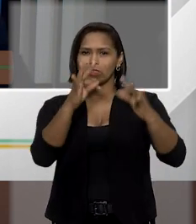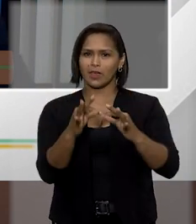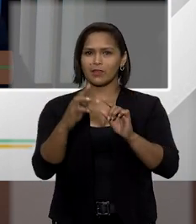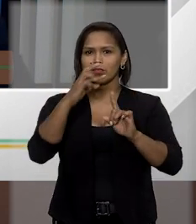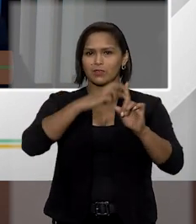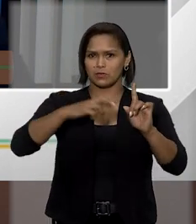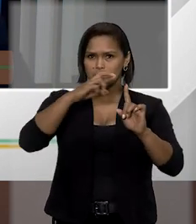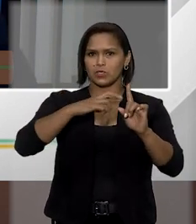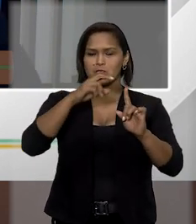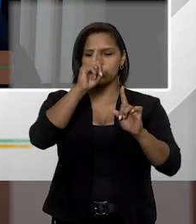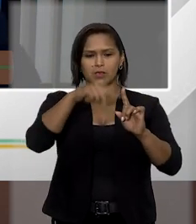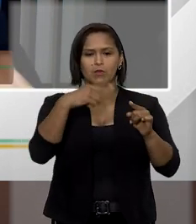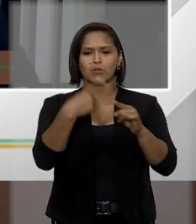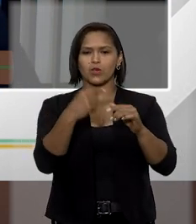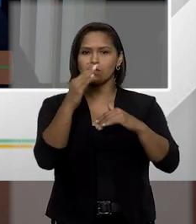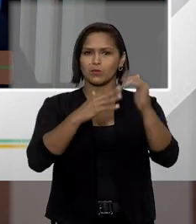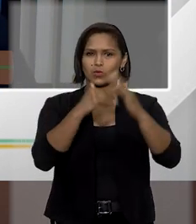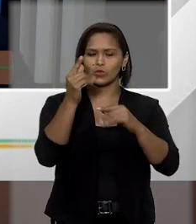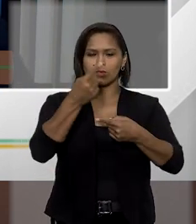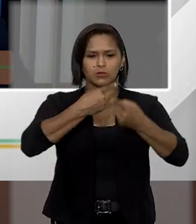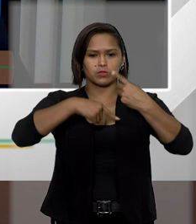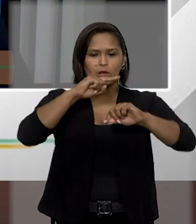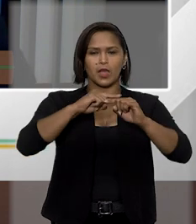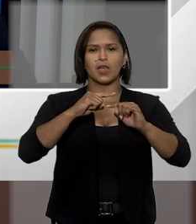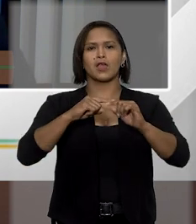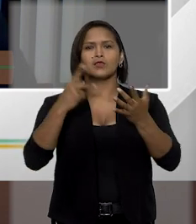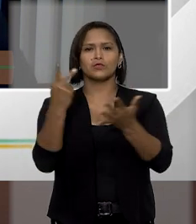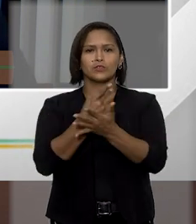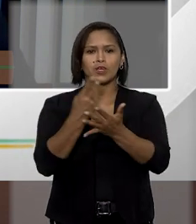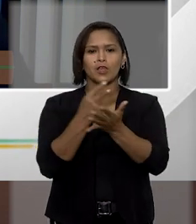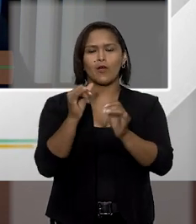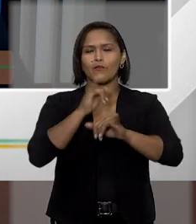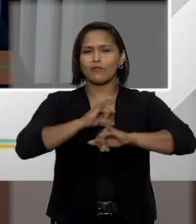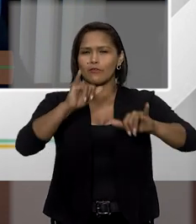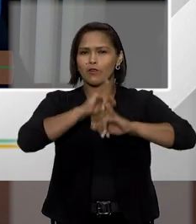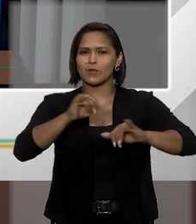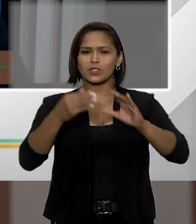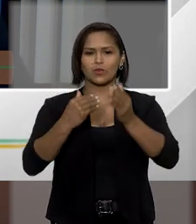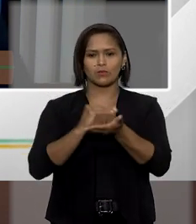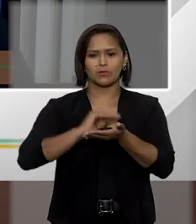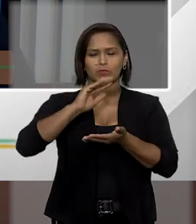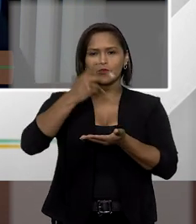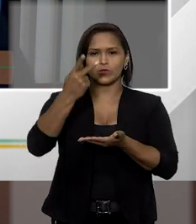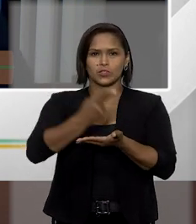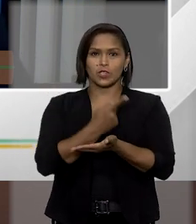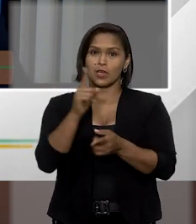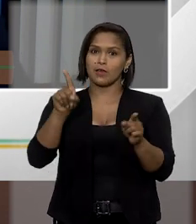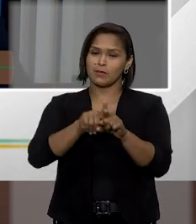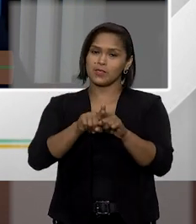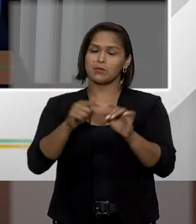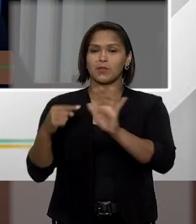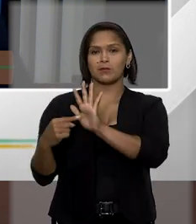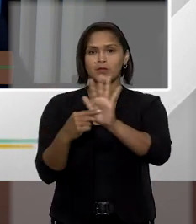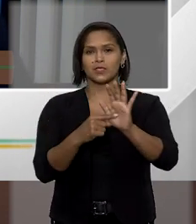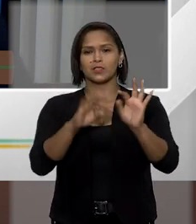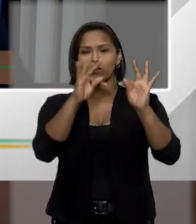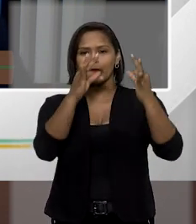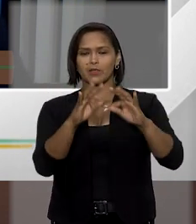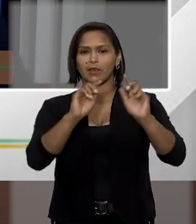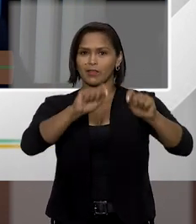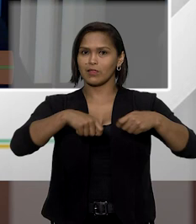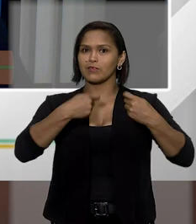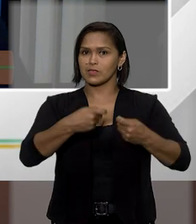de investigação, porque ele produz essa alavancagem probatória, essa alavancagem informacional que eu mencionei, mas ele também se apresenta como uma